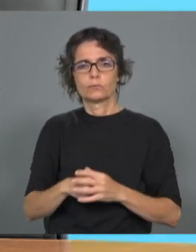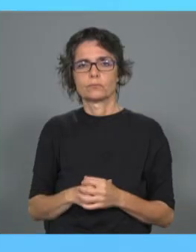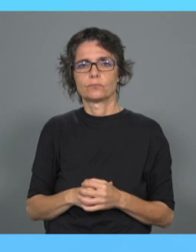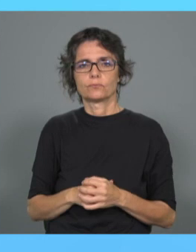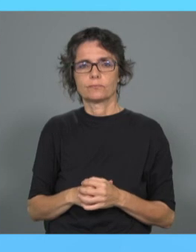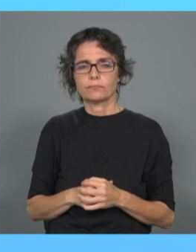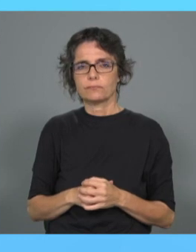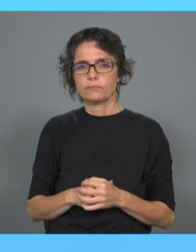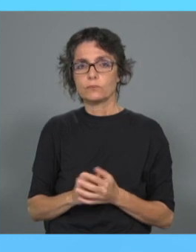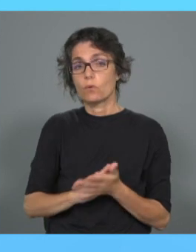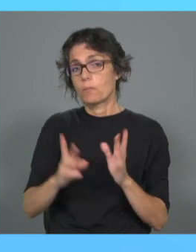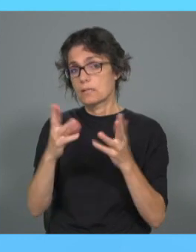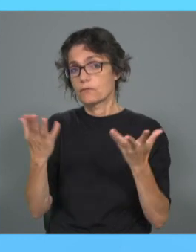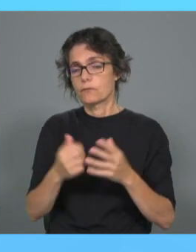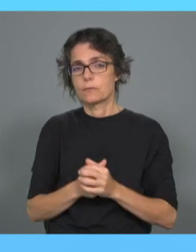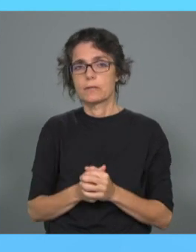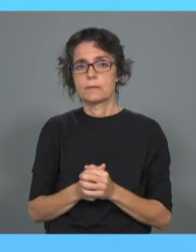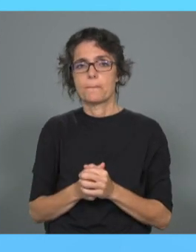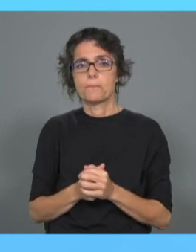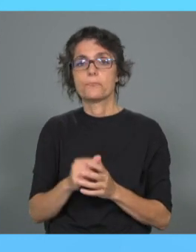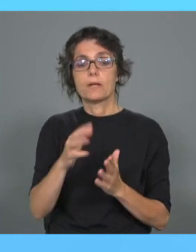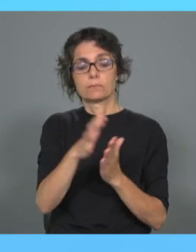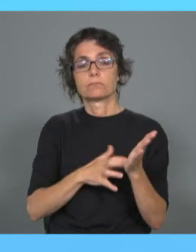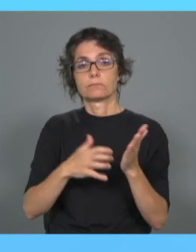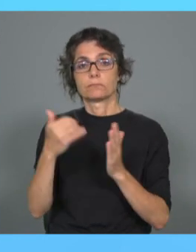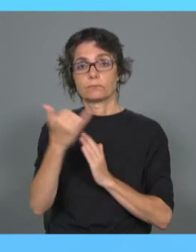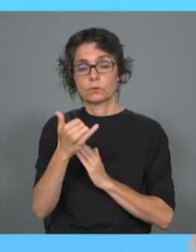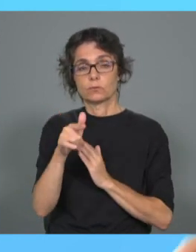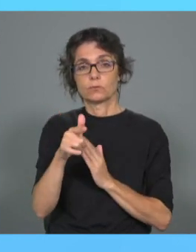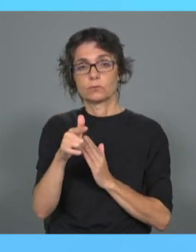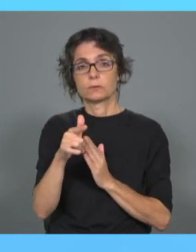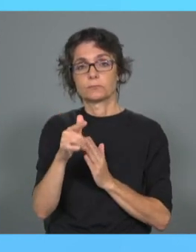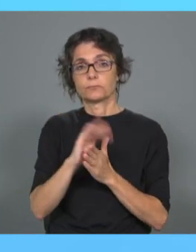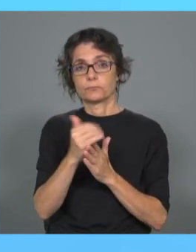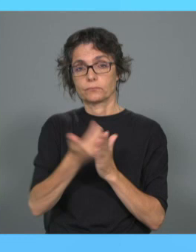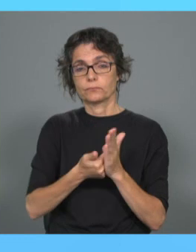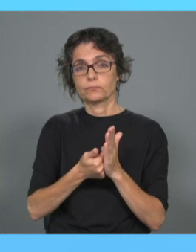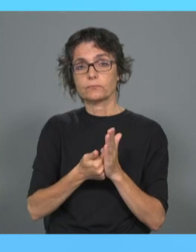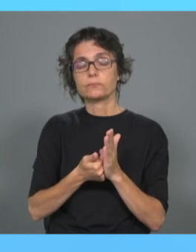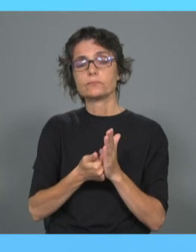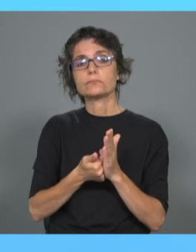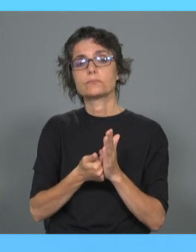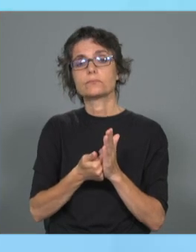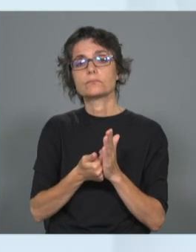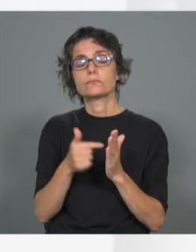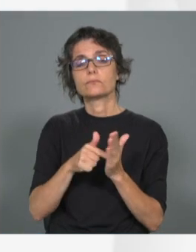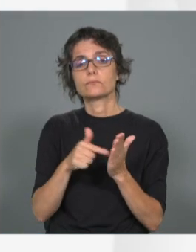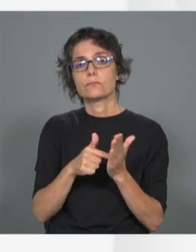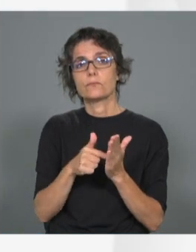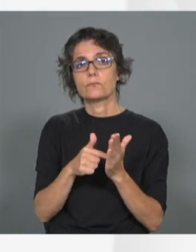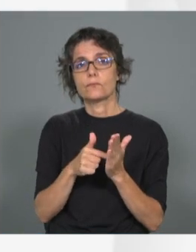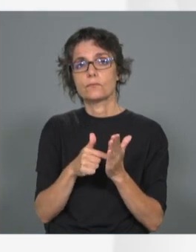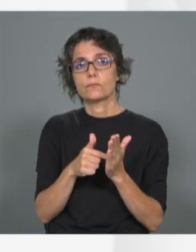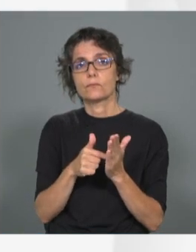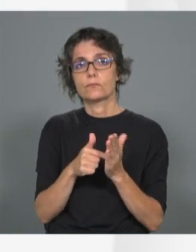avançar para a segunda leitura da Epístola aos Hebreus, e aqui